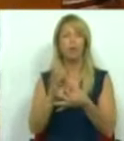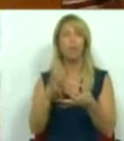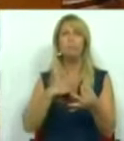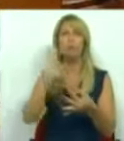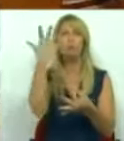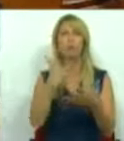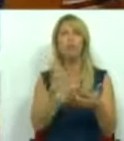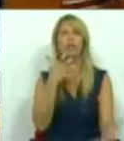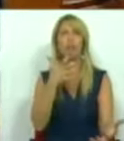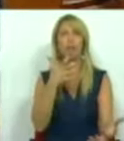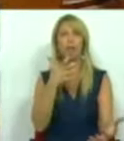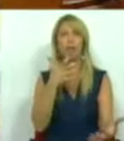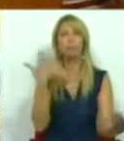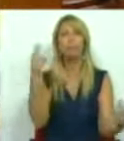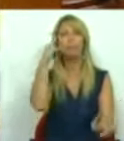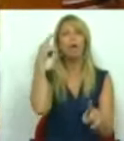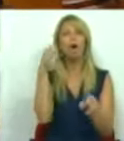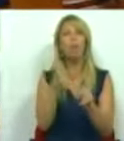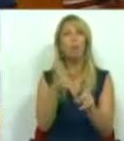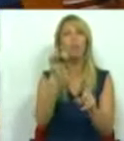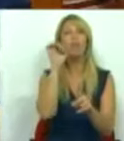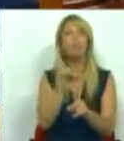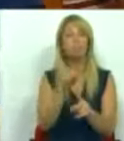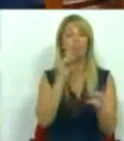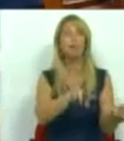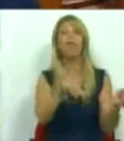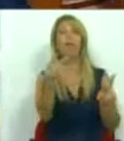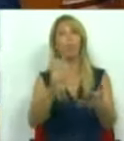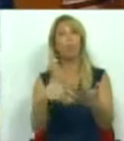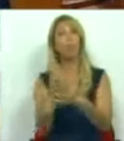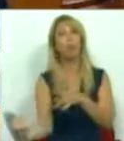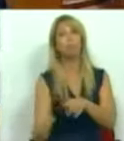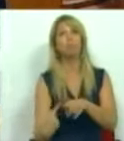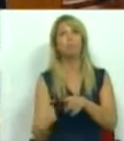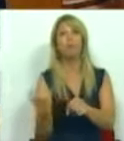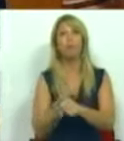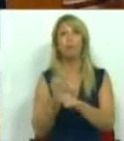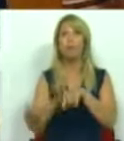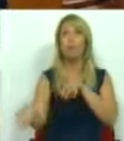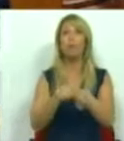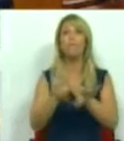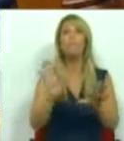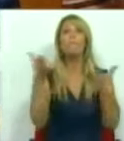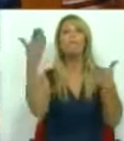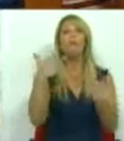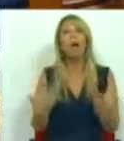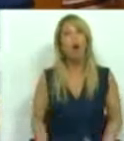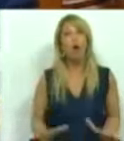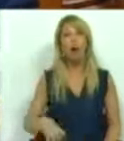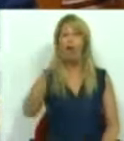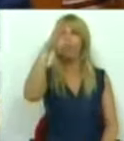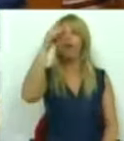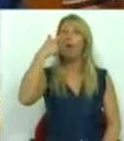destaque, o propósito reformador que anima a nossa ação política, muito especialmente agora quando o povo nos deu o encargo de